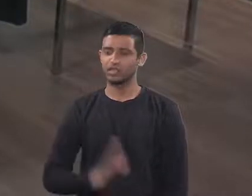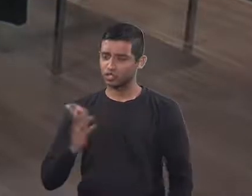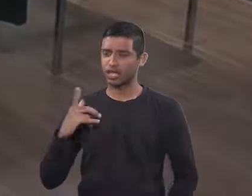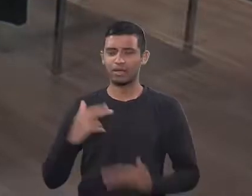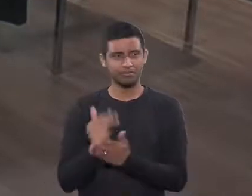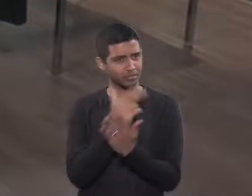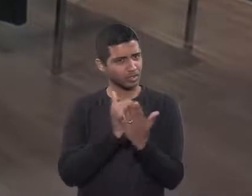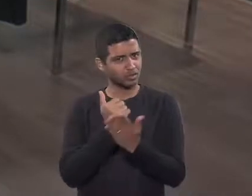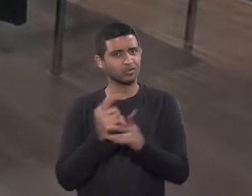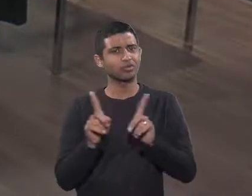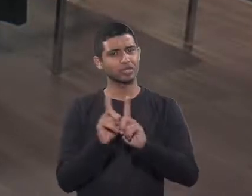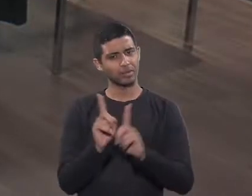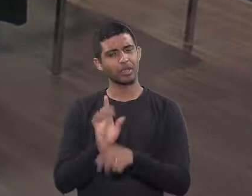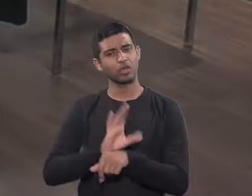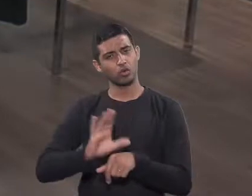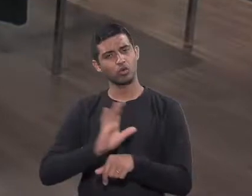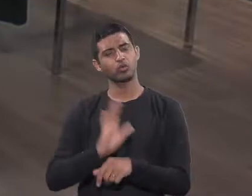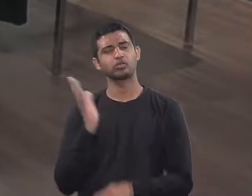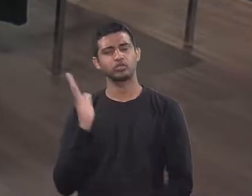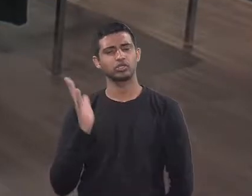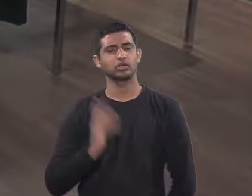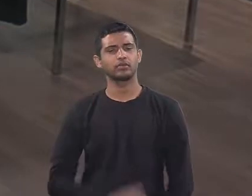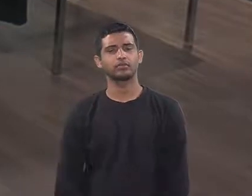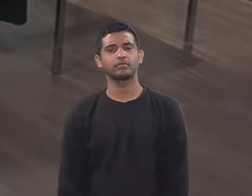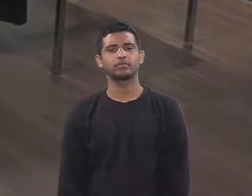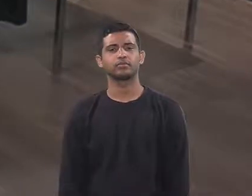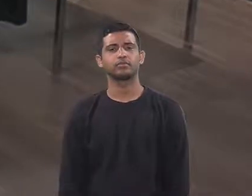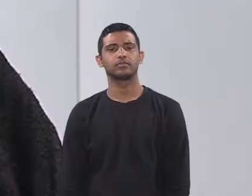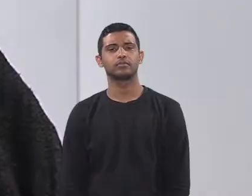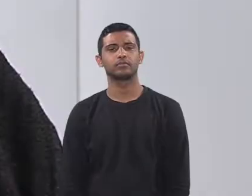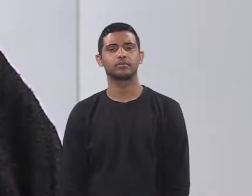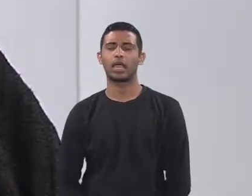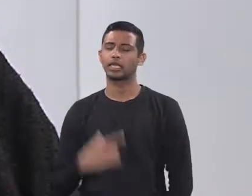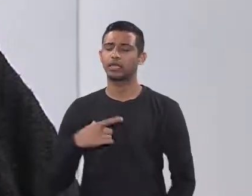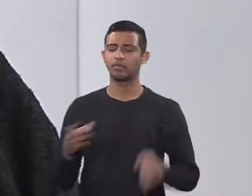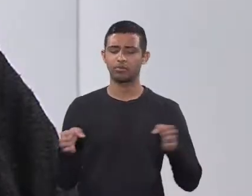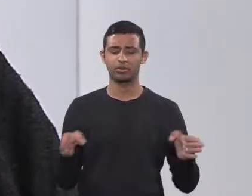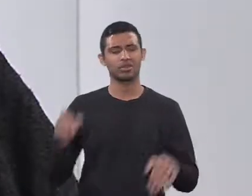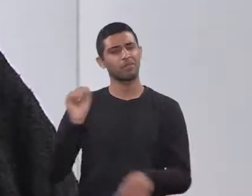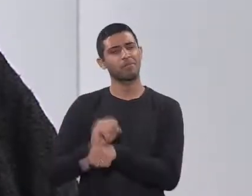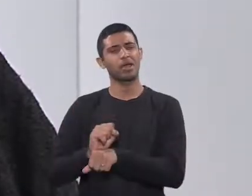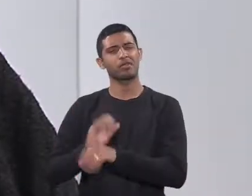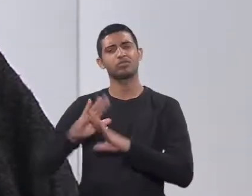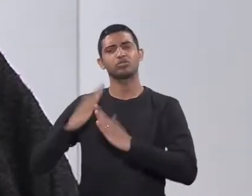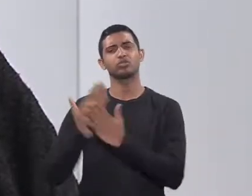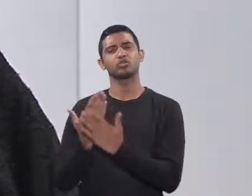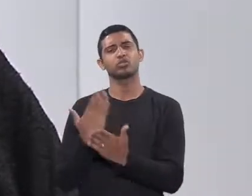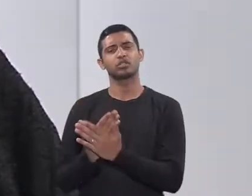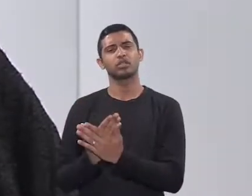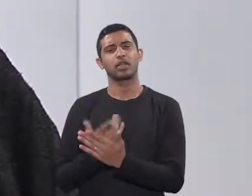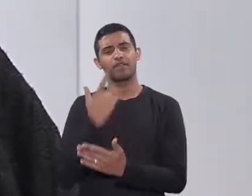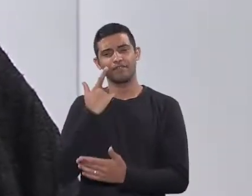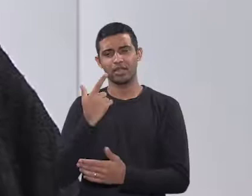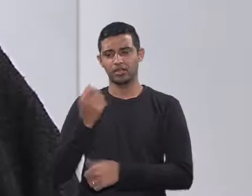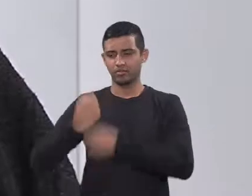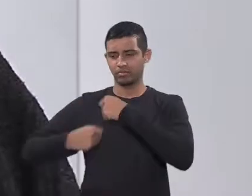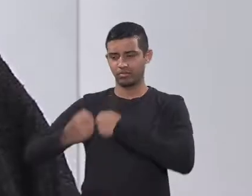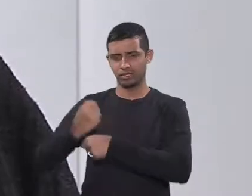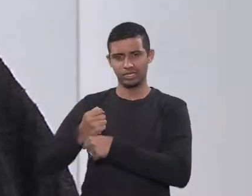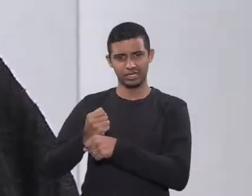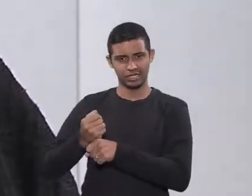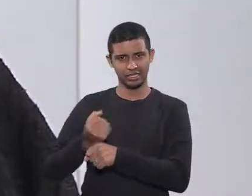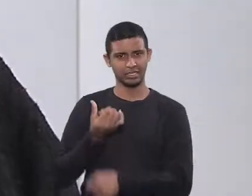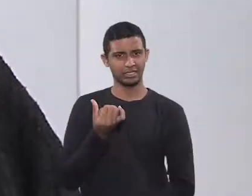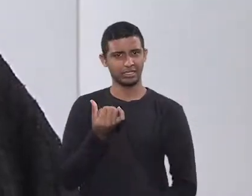pintura também, já fez curso de pintura. E ficou um período sem estudar e há cerca de 6 anos ele faz o